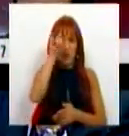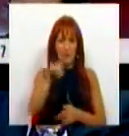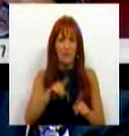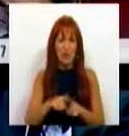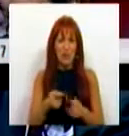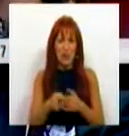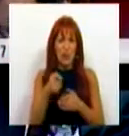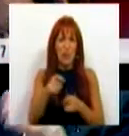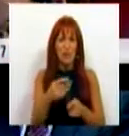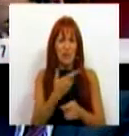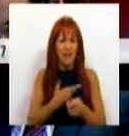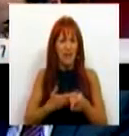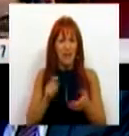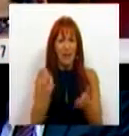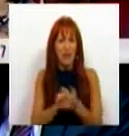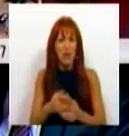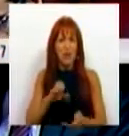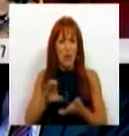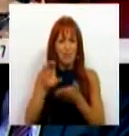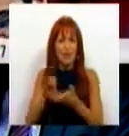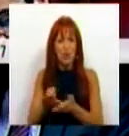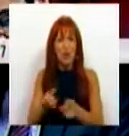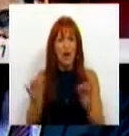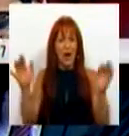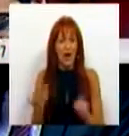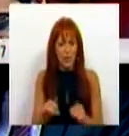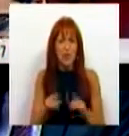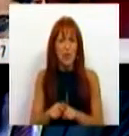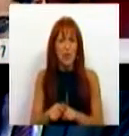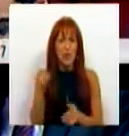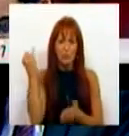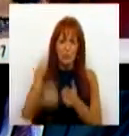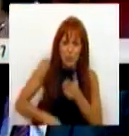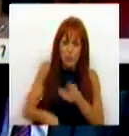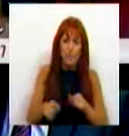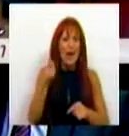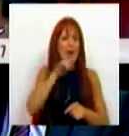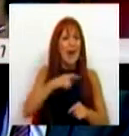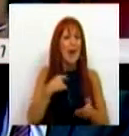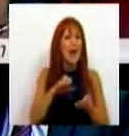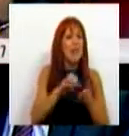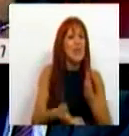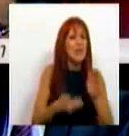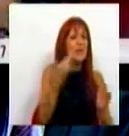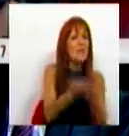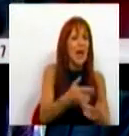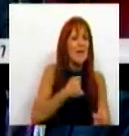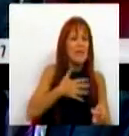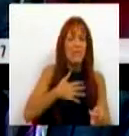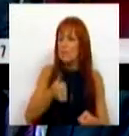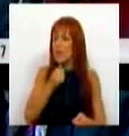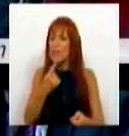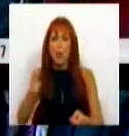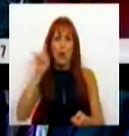à questão da remuneração convencional do capital, que reduz a tributação sobre quem capitaliza as empresas, uma medida